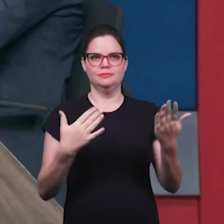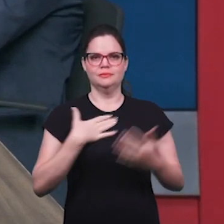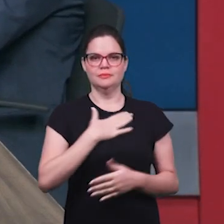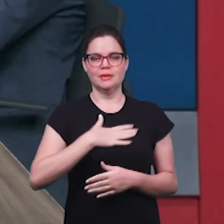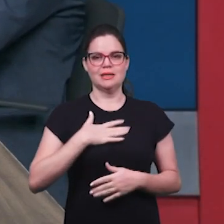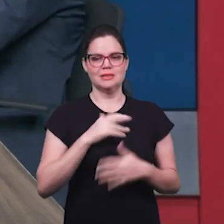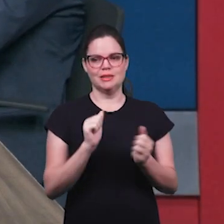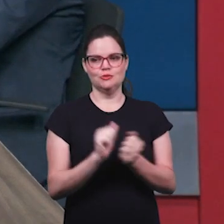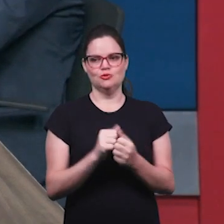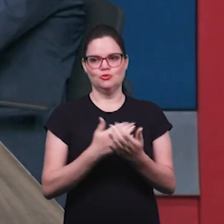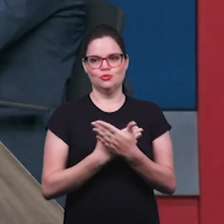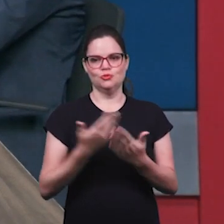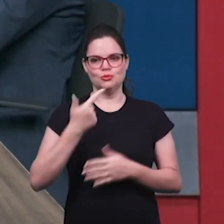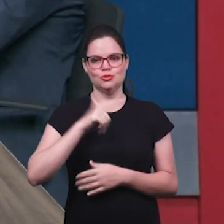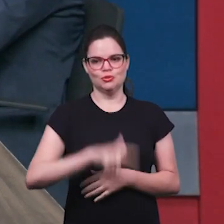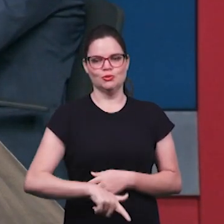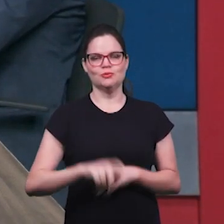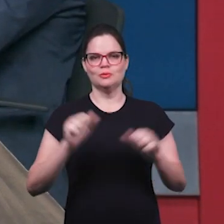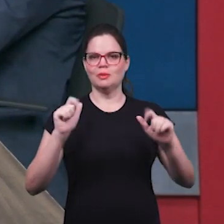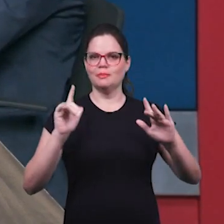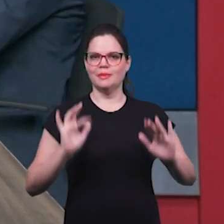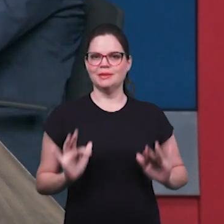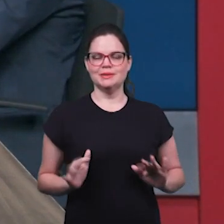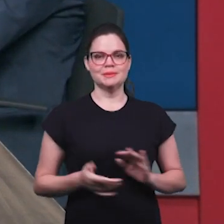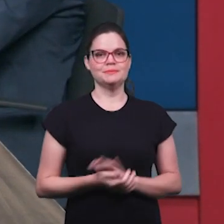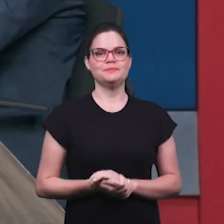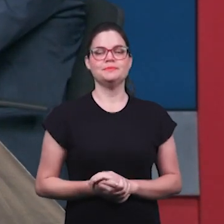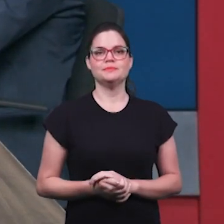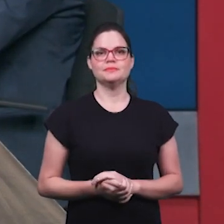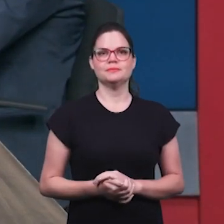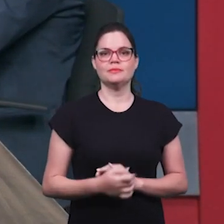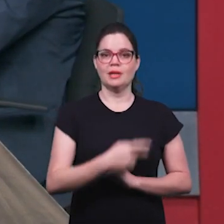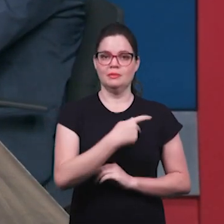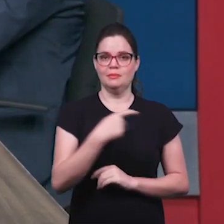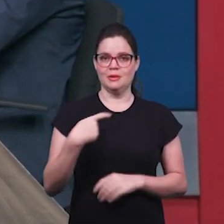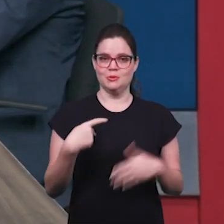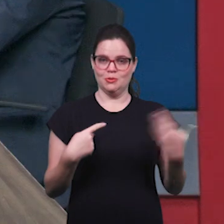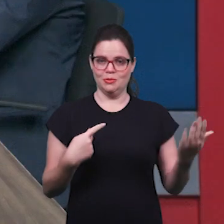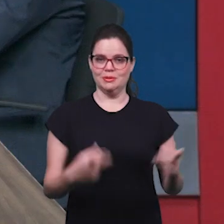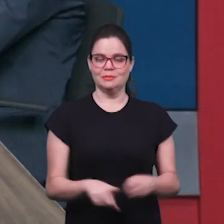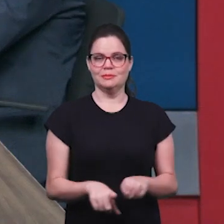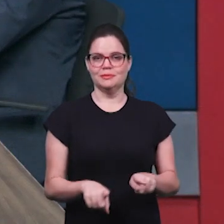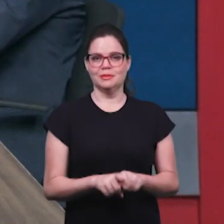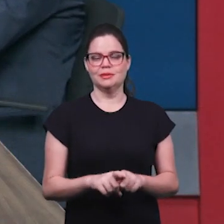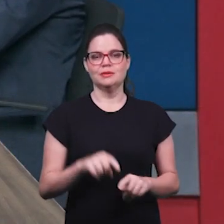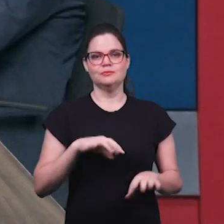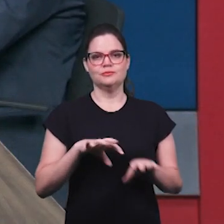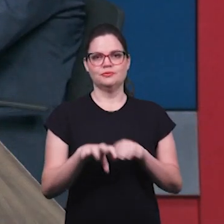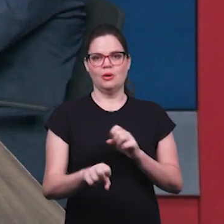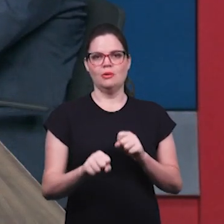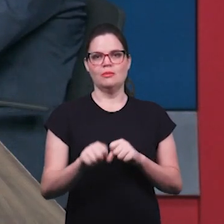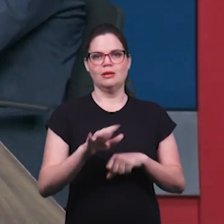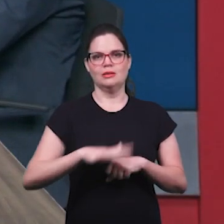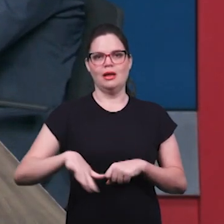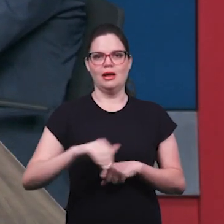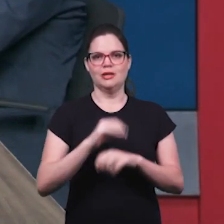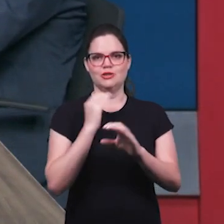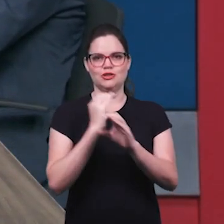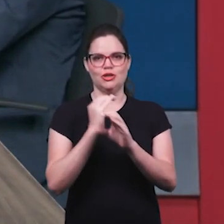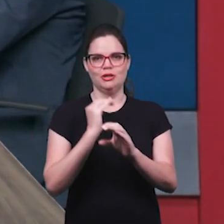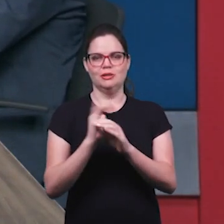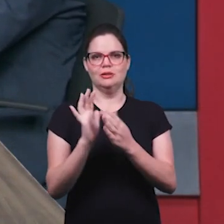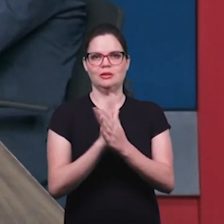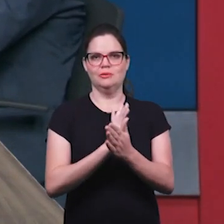prazer estar aqui novamente, né? É uma bênção. Muito bem, pastor Tiago Costa, que tem graduações em engenharia e também